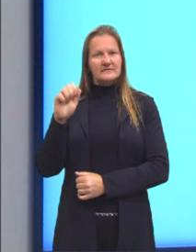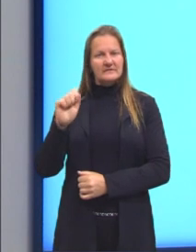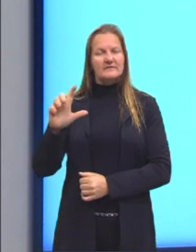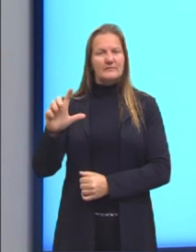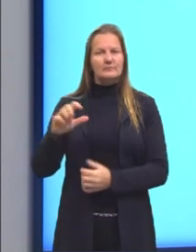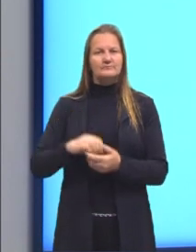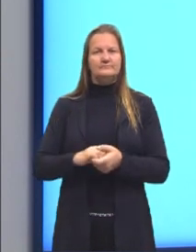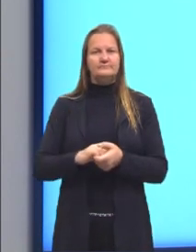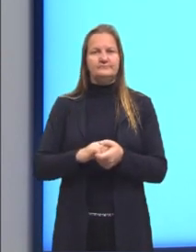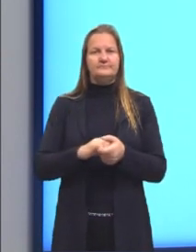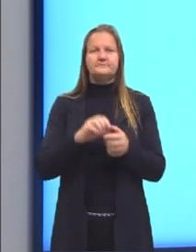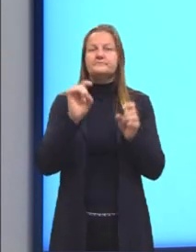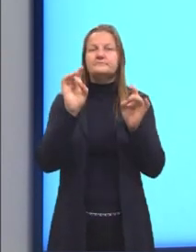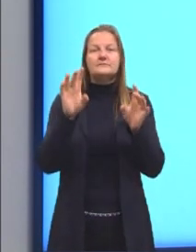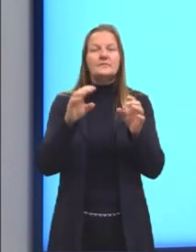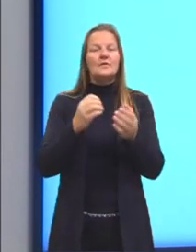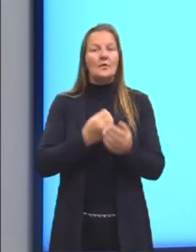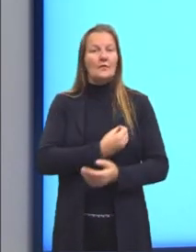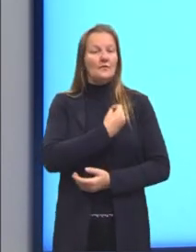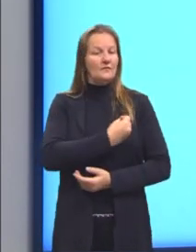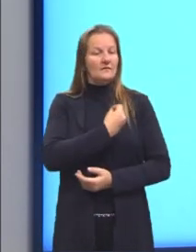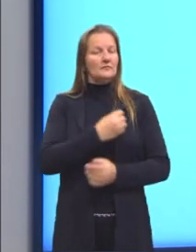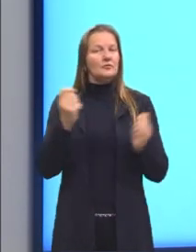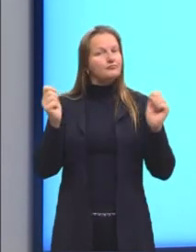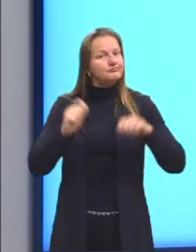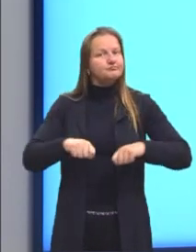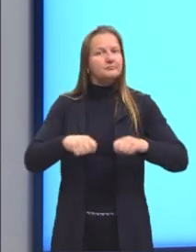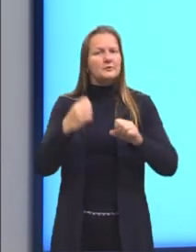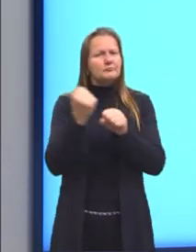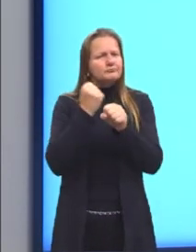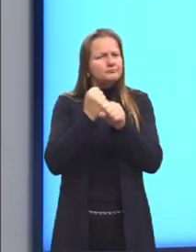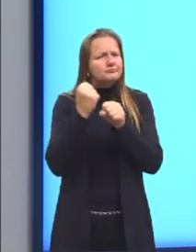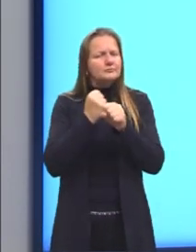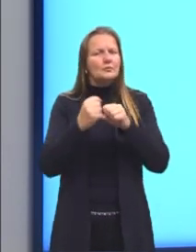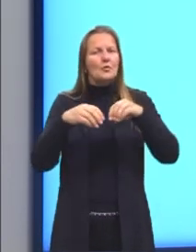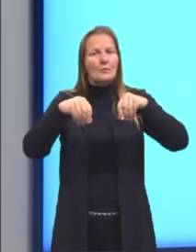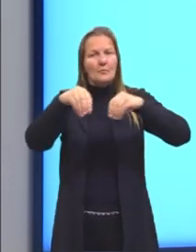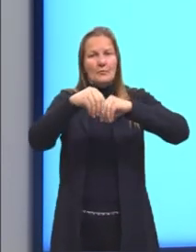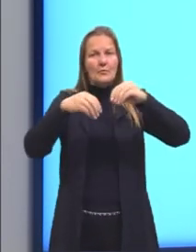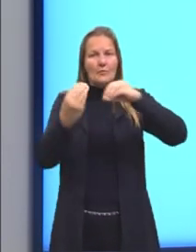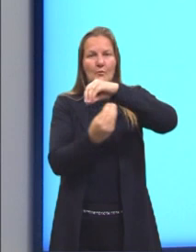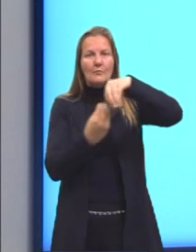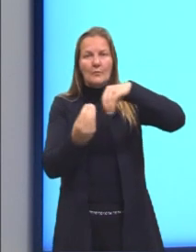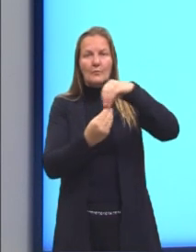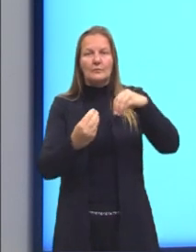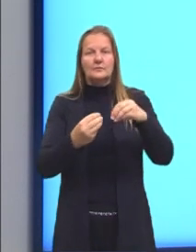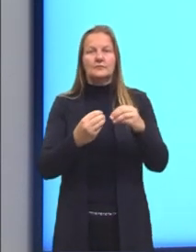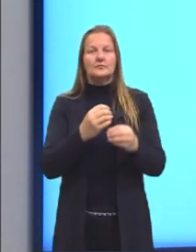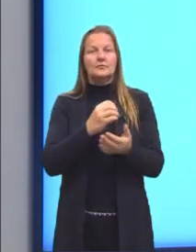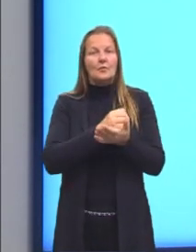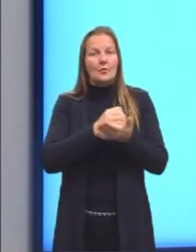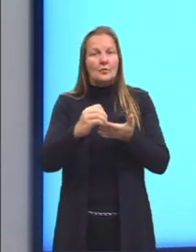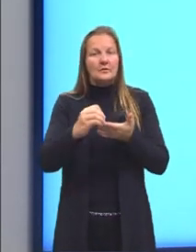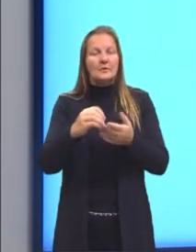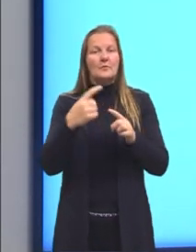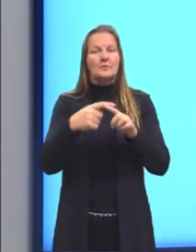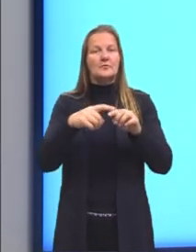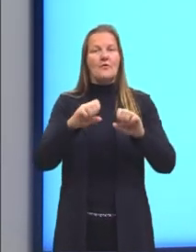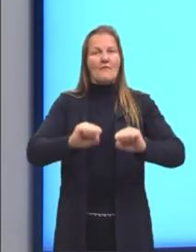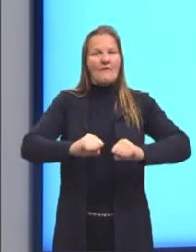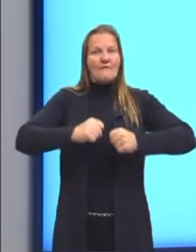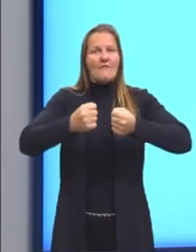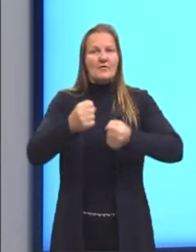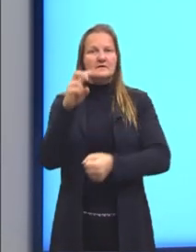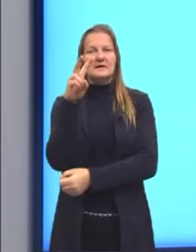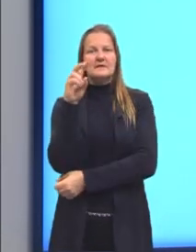de que apenas os seres vivos são capazes de produzir os compostos orgânicos então por isso teoria da força vital